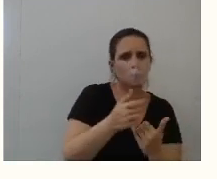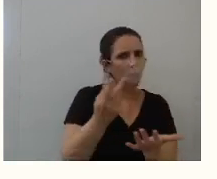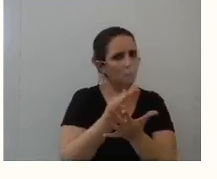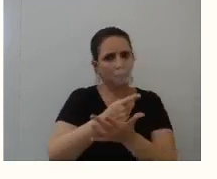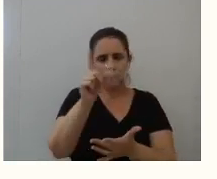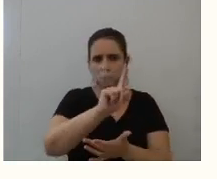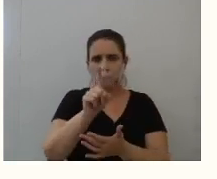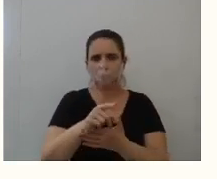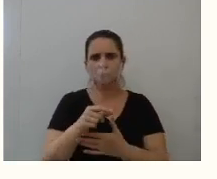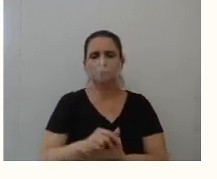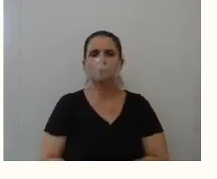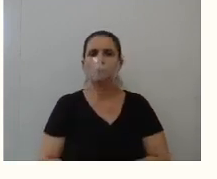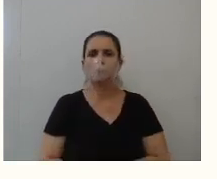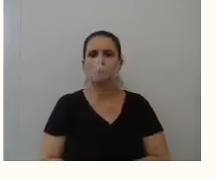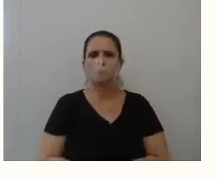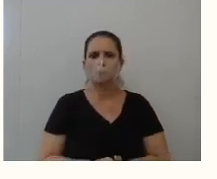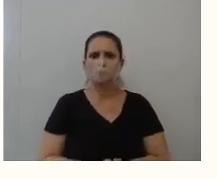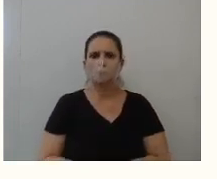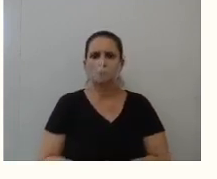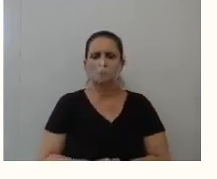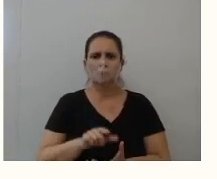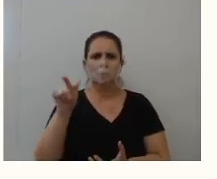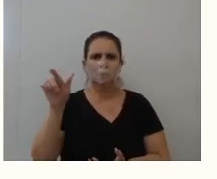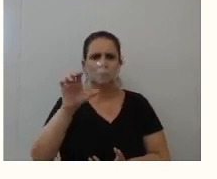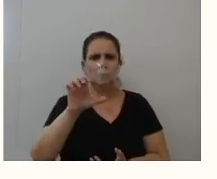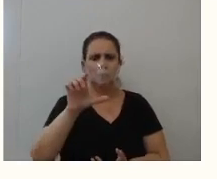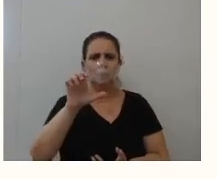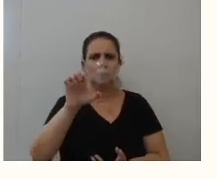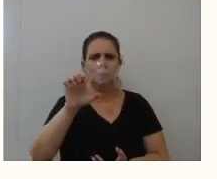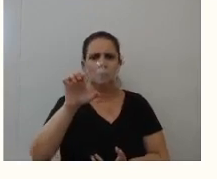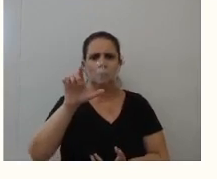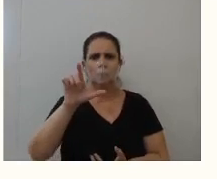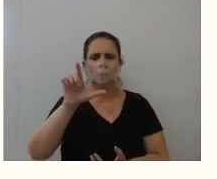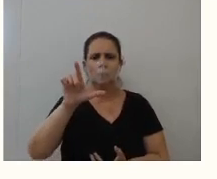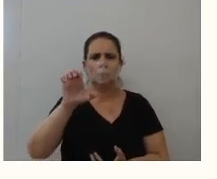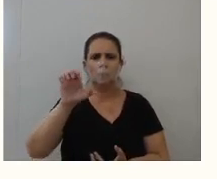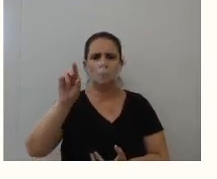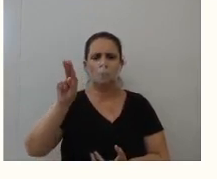erra. Eleutério decidiu logo dormir